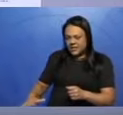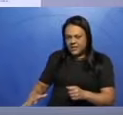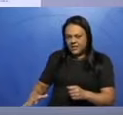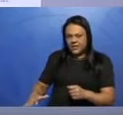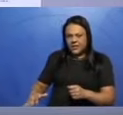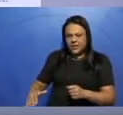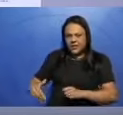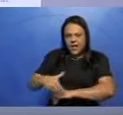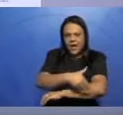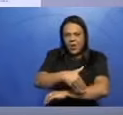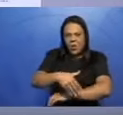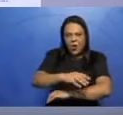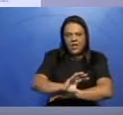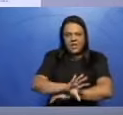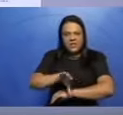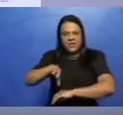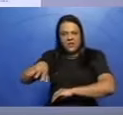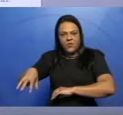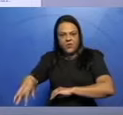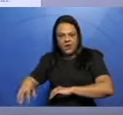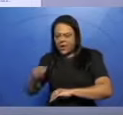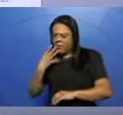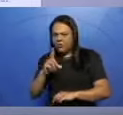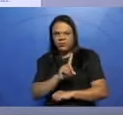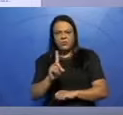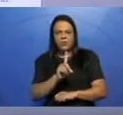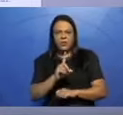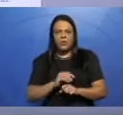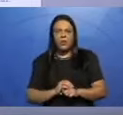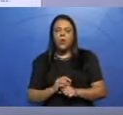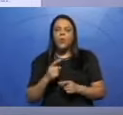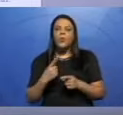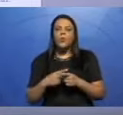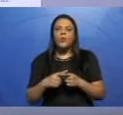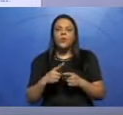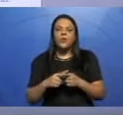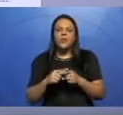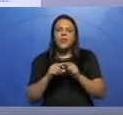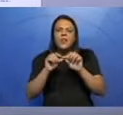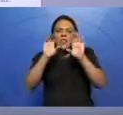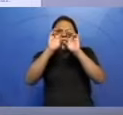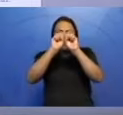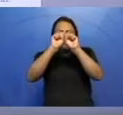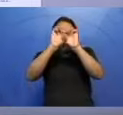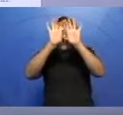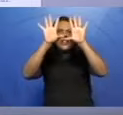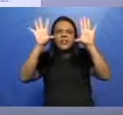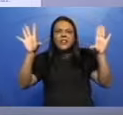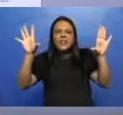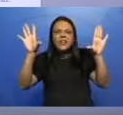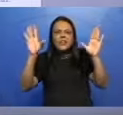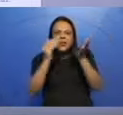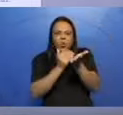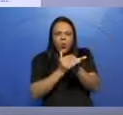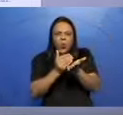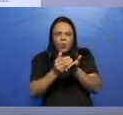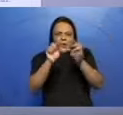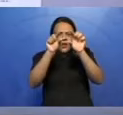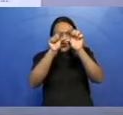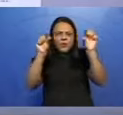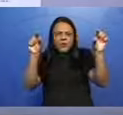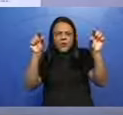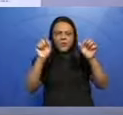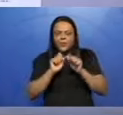aí. Porém, quando ele coloca isso no início do parágrafo, imediatamente já vem ele